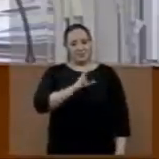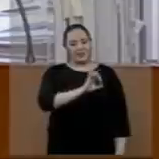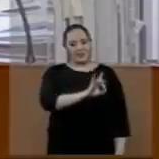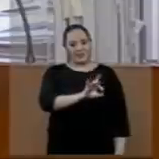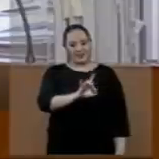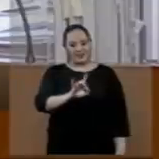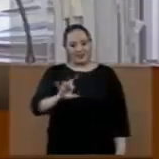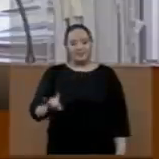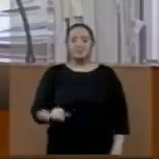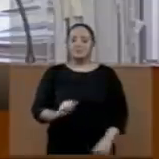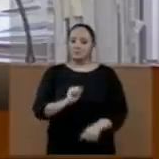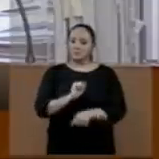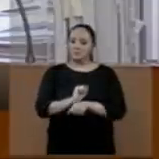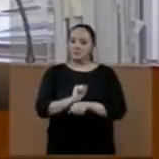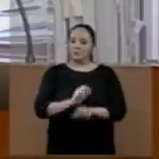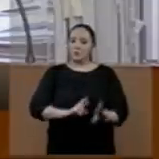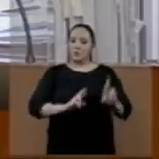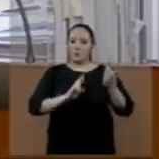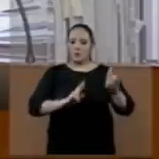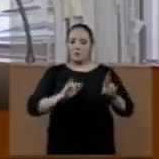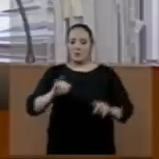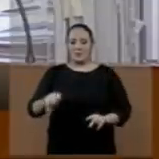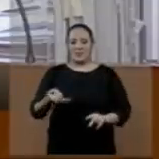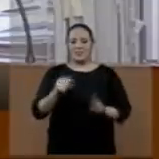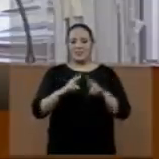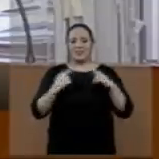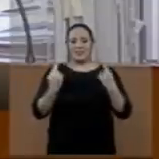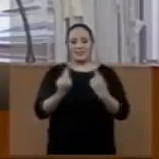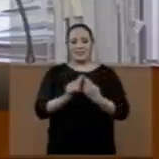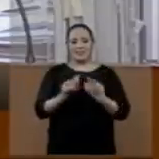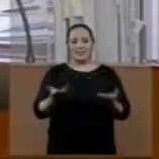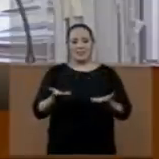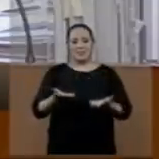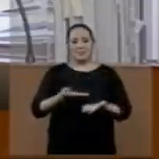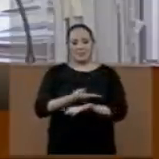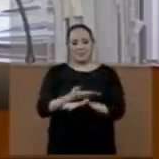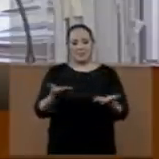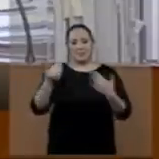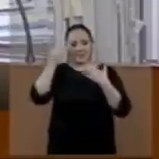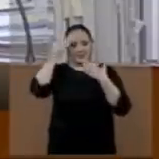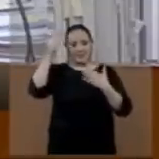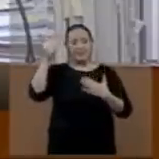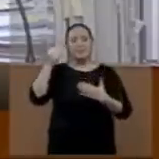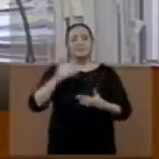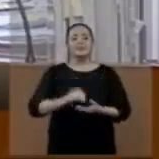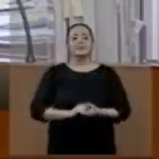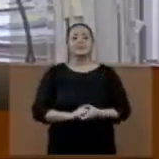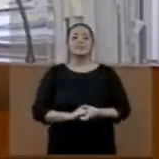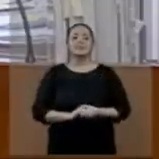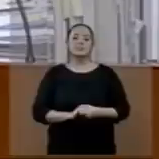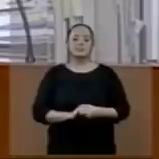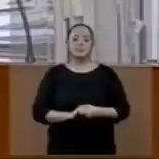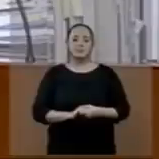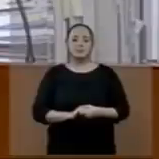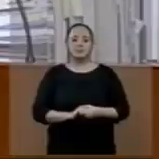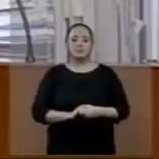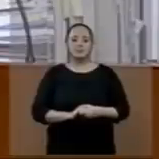os senhores, esperando que seja proveitosa essa sessão para todos. Muito obrigada pela presença.